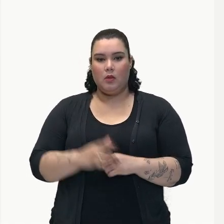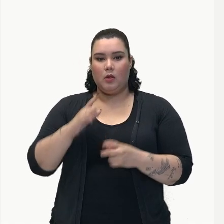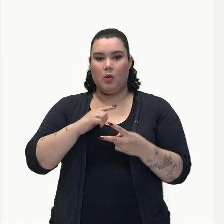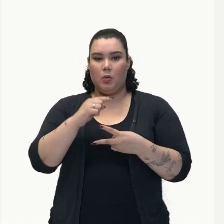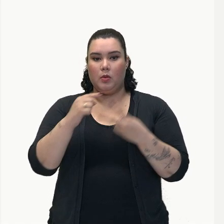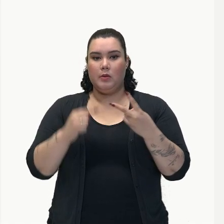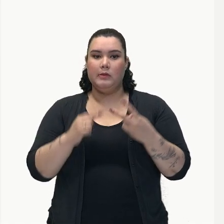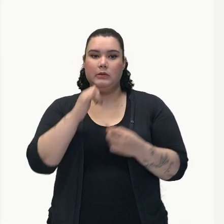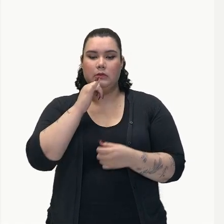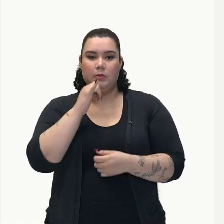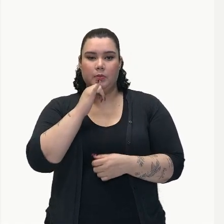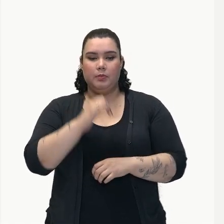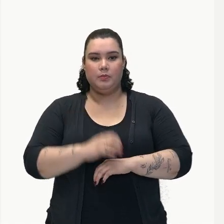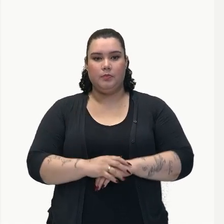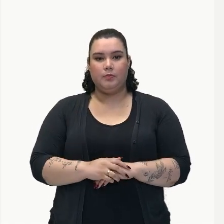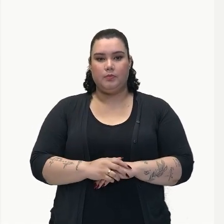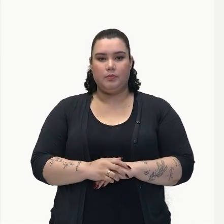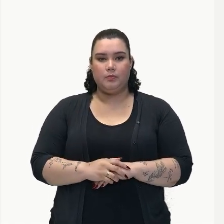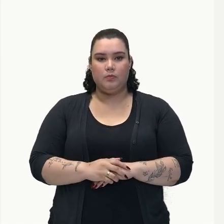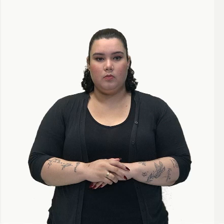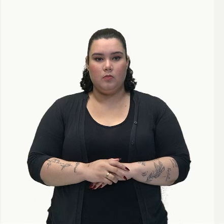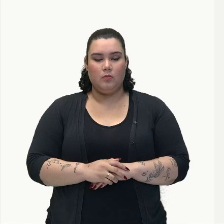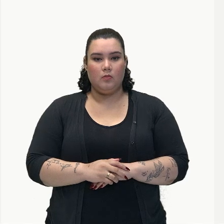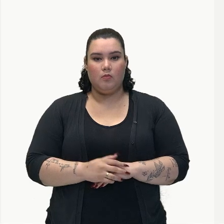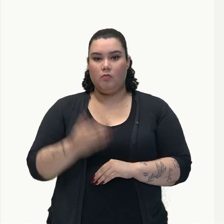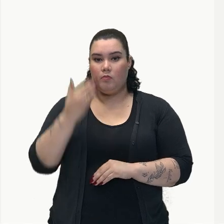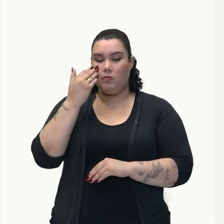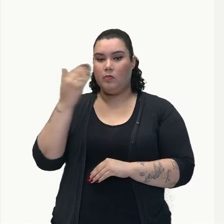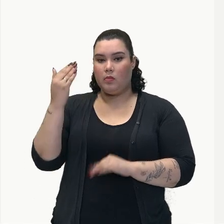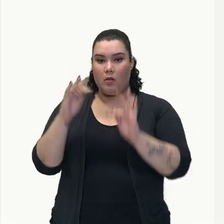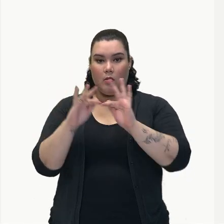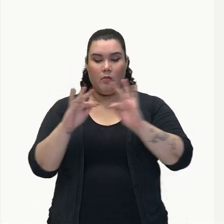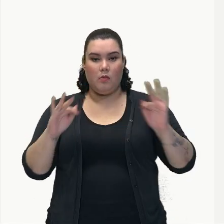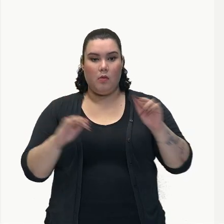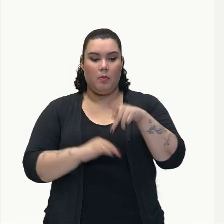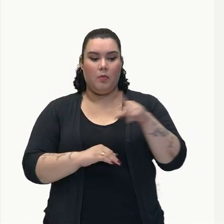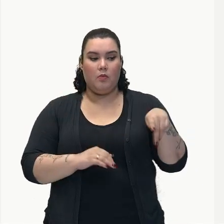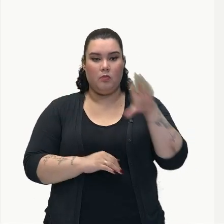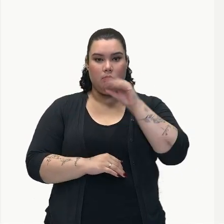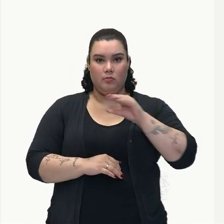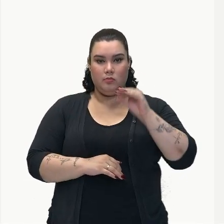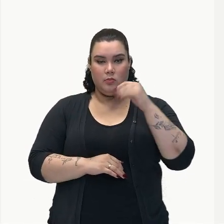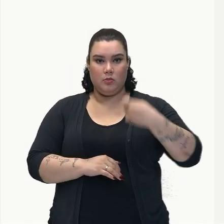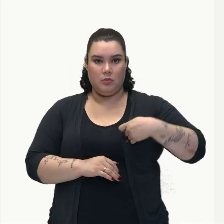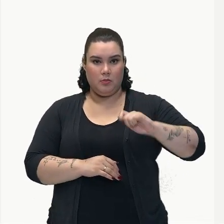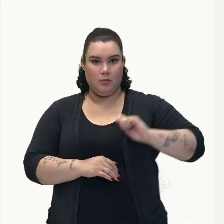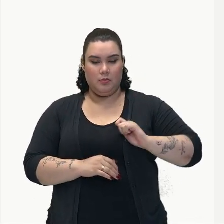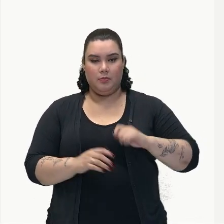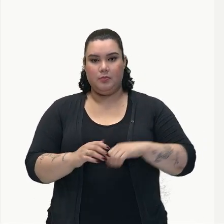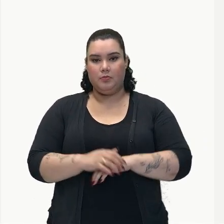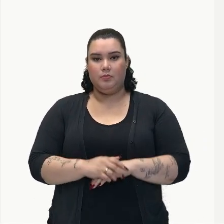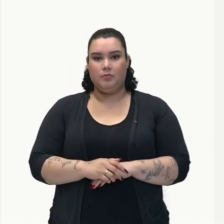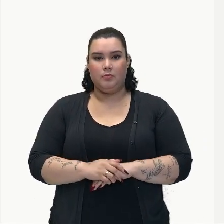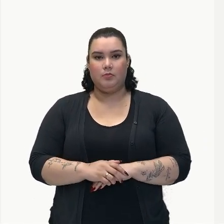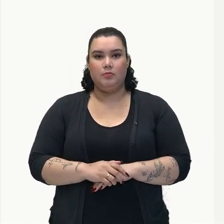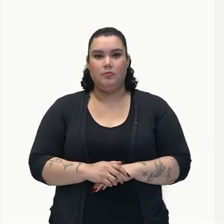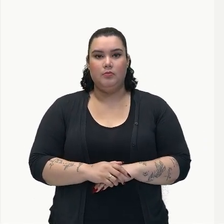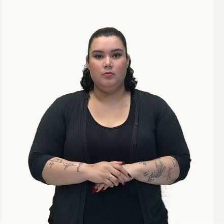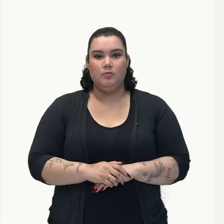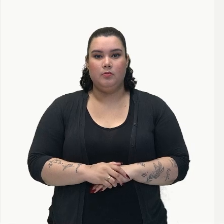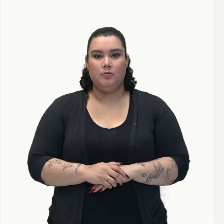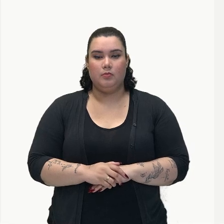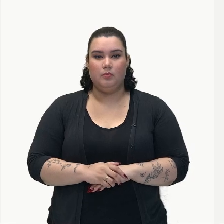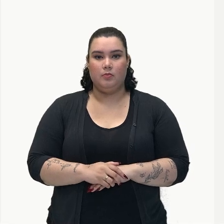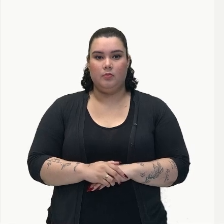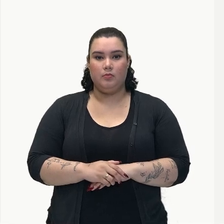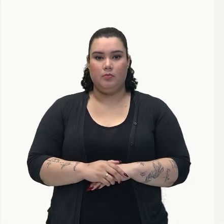exemplos. Por aquele tempo, em México, recebia